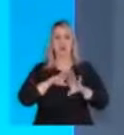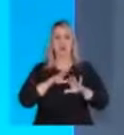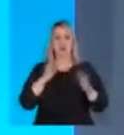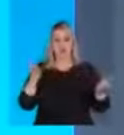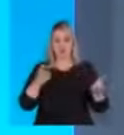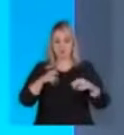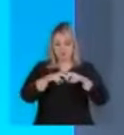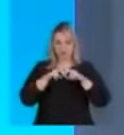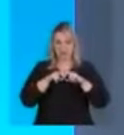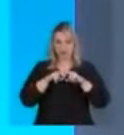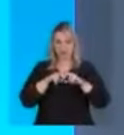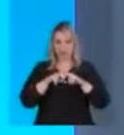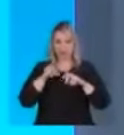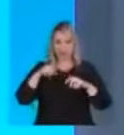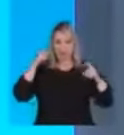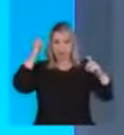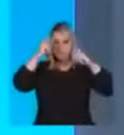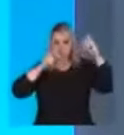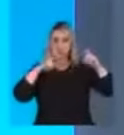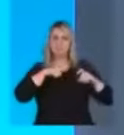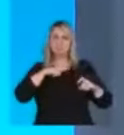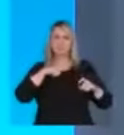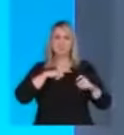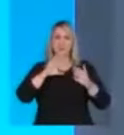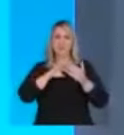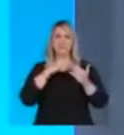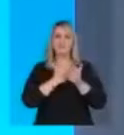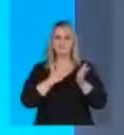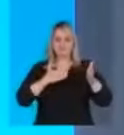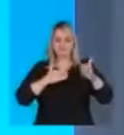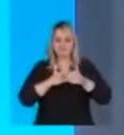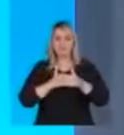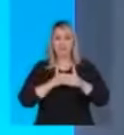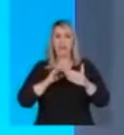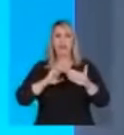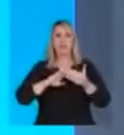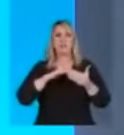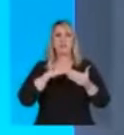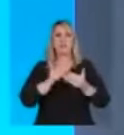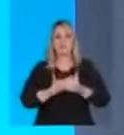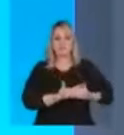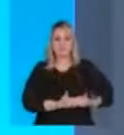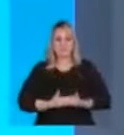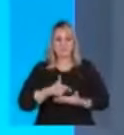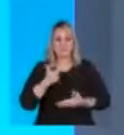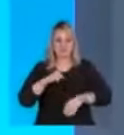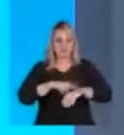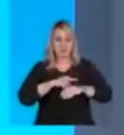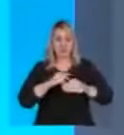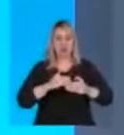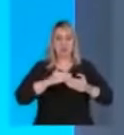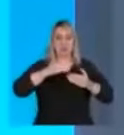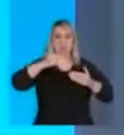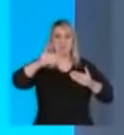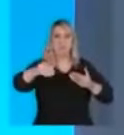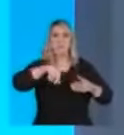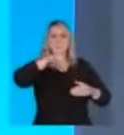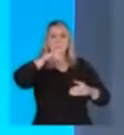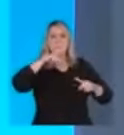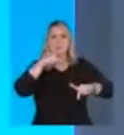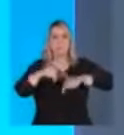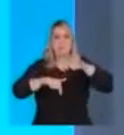falar agora é uma preocupação que tenho com escolas fechadas creches que não tem horário estendido para as mães